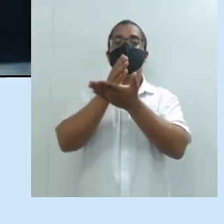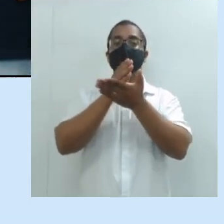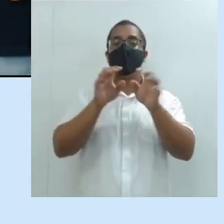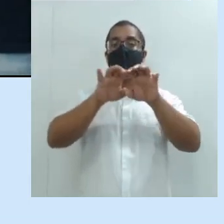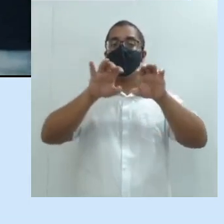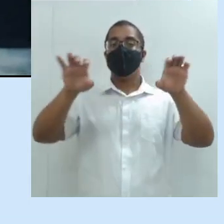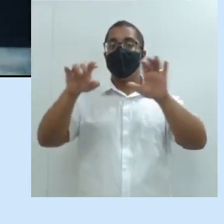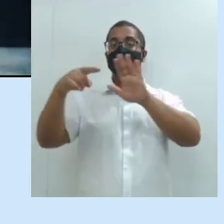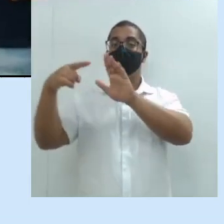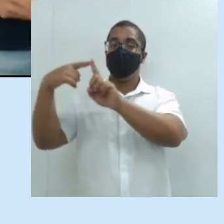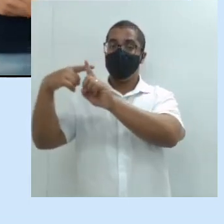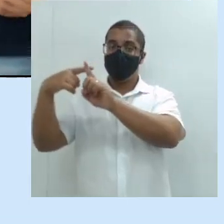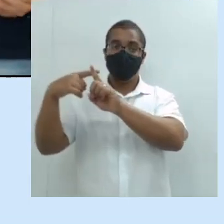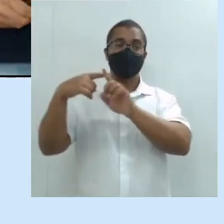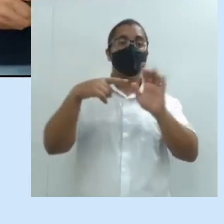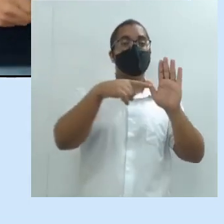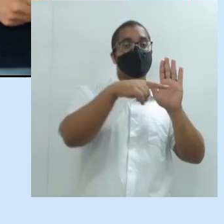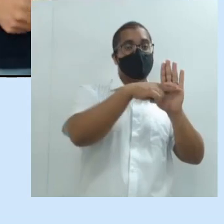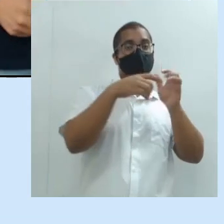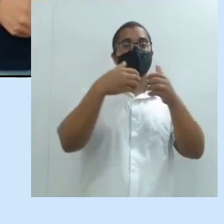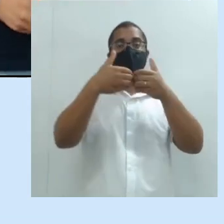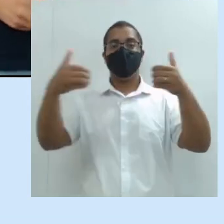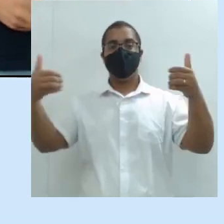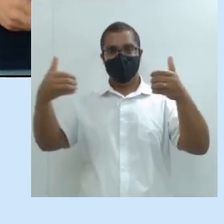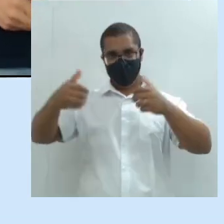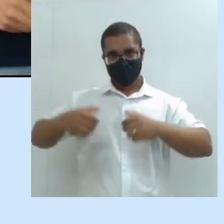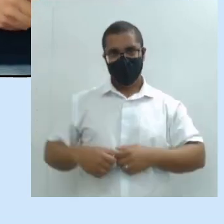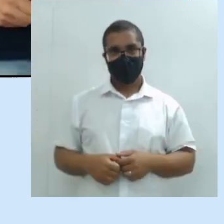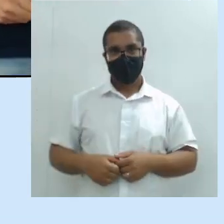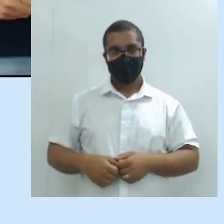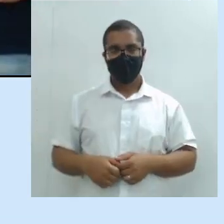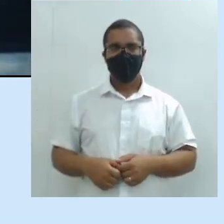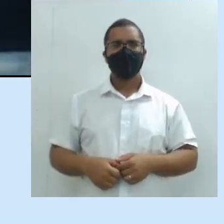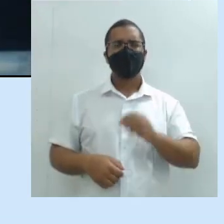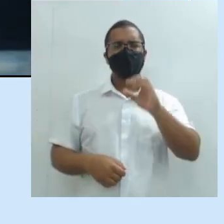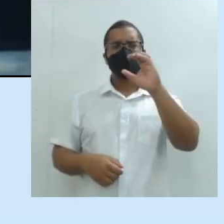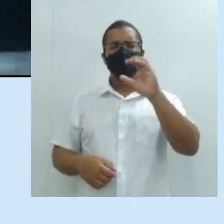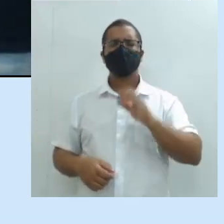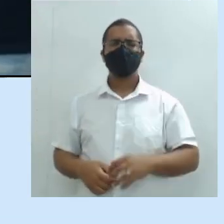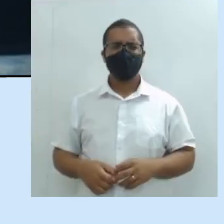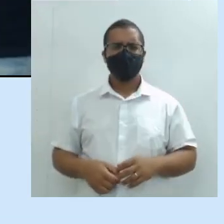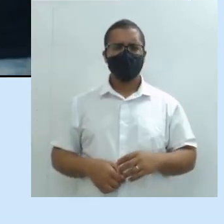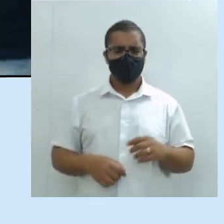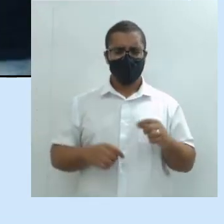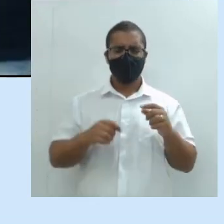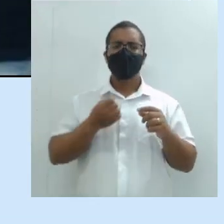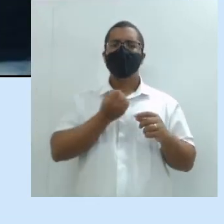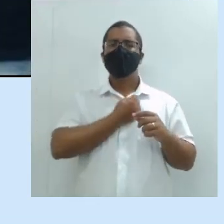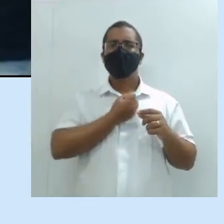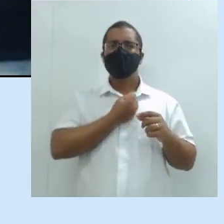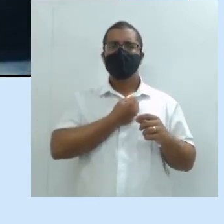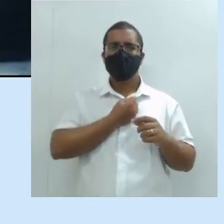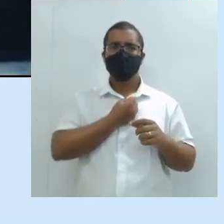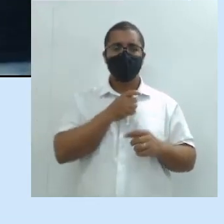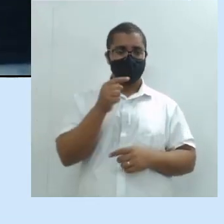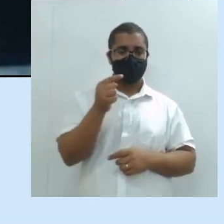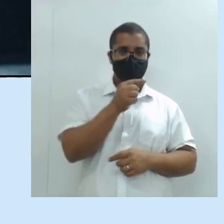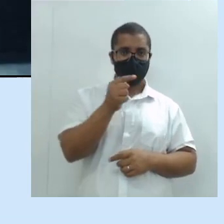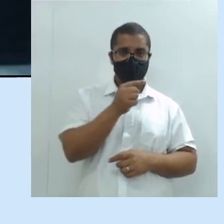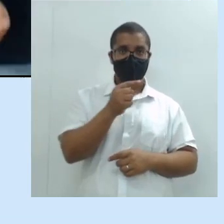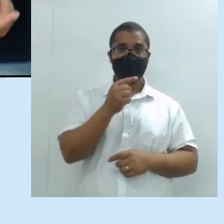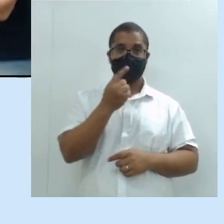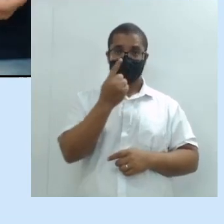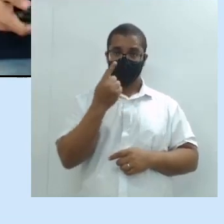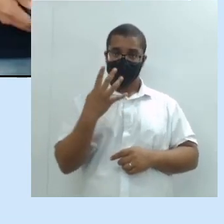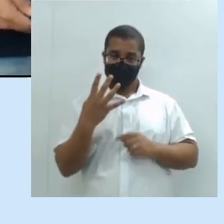e negativos. Tá bom? Agora a letra C. Presta bem atenção. O sucessor de um número é